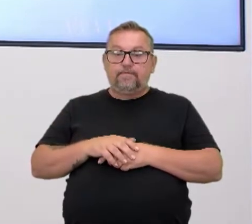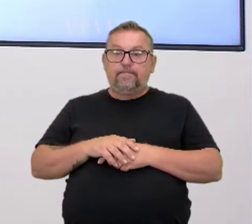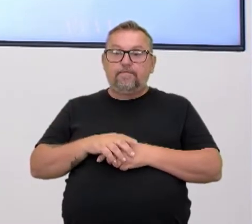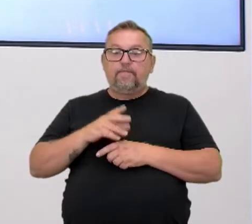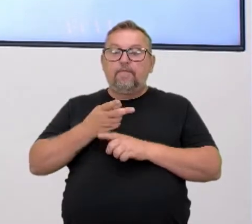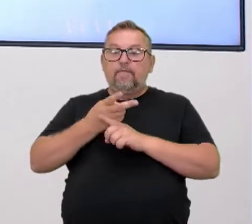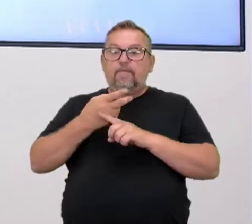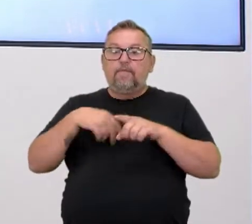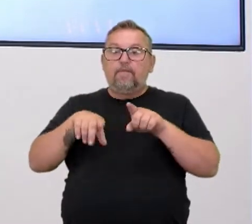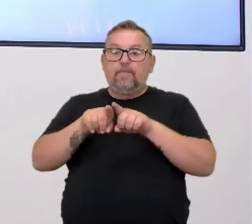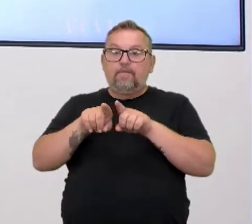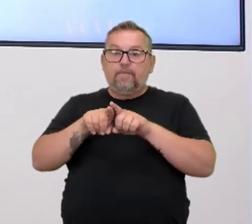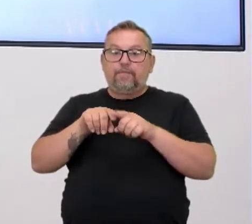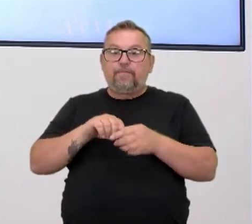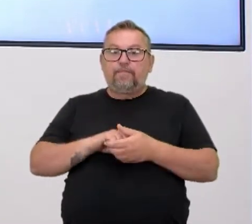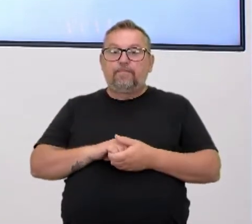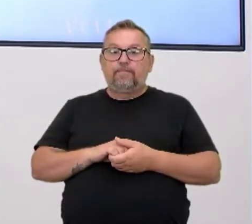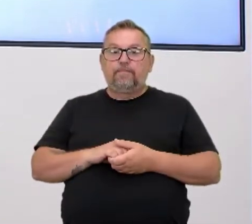busca também.